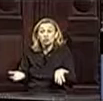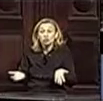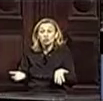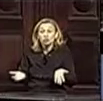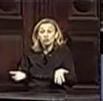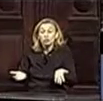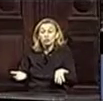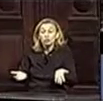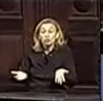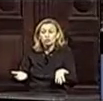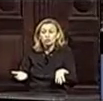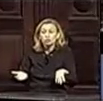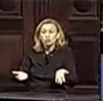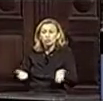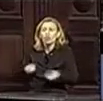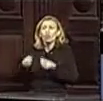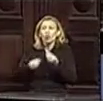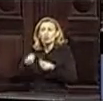de oftalmologia.